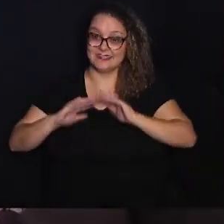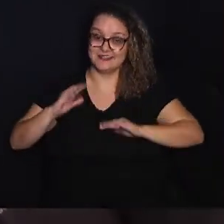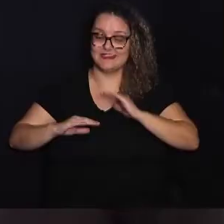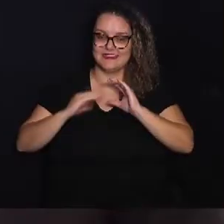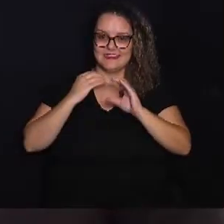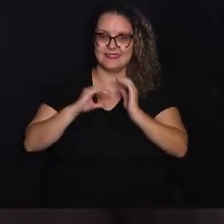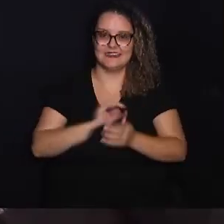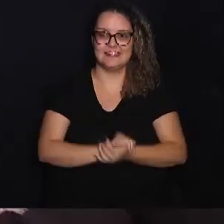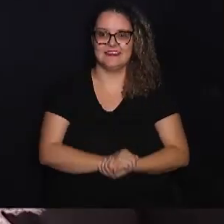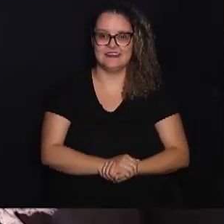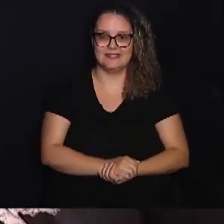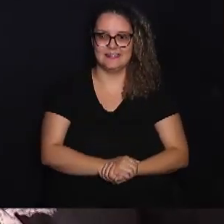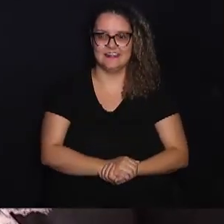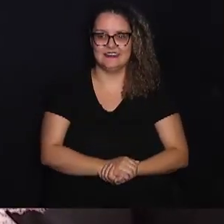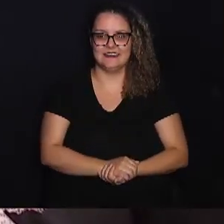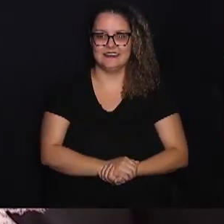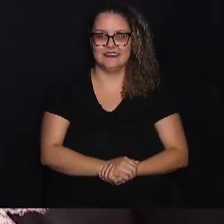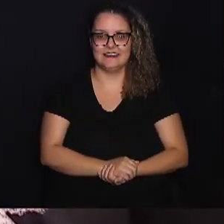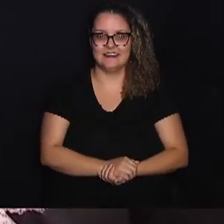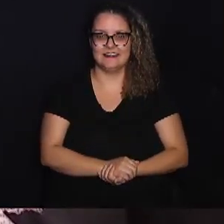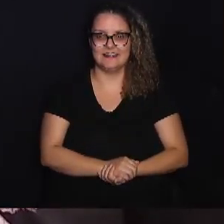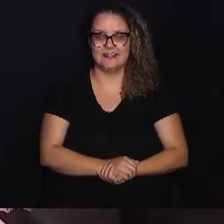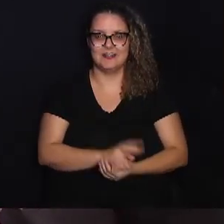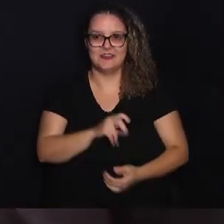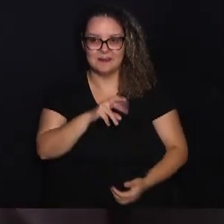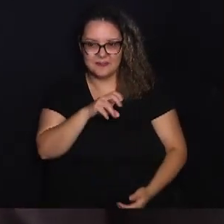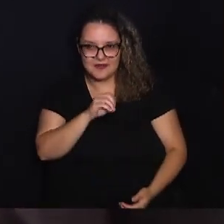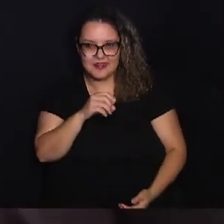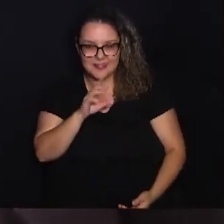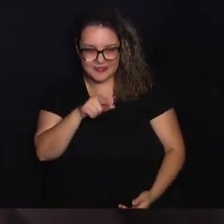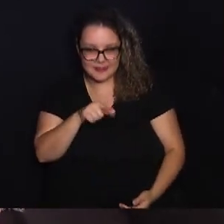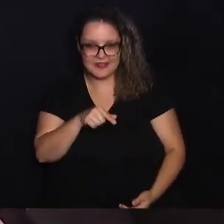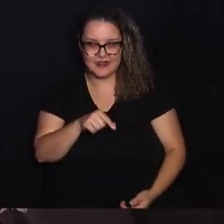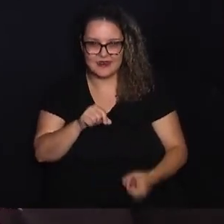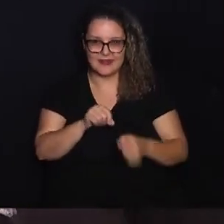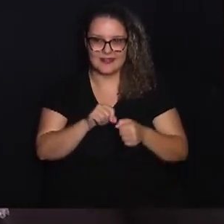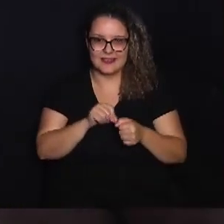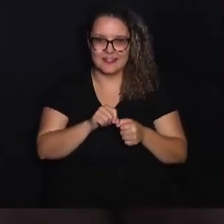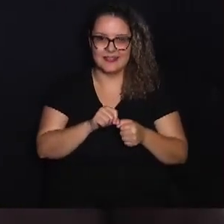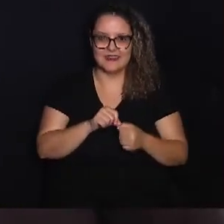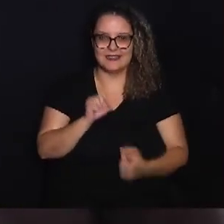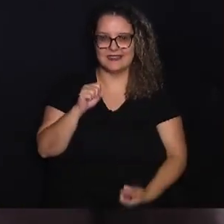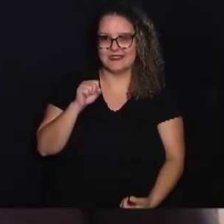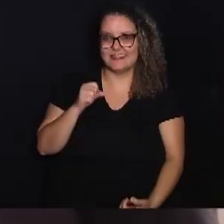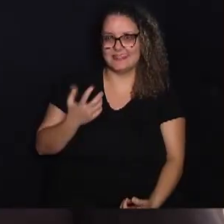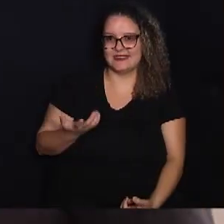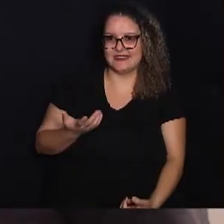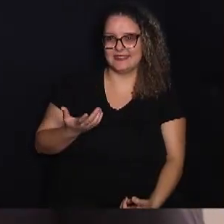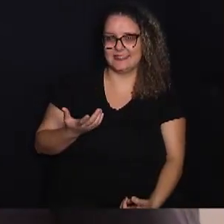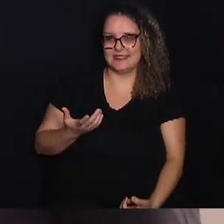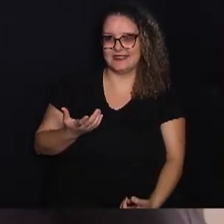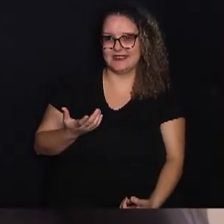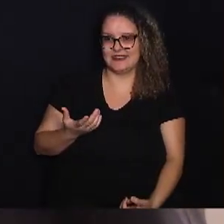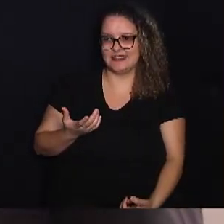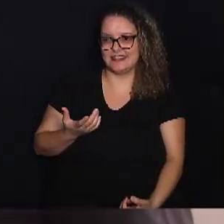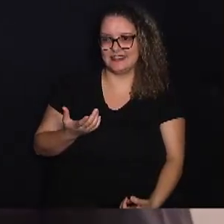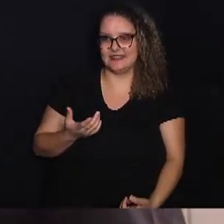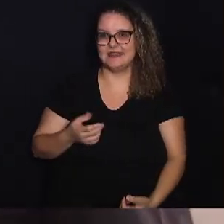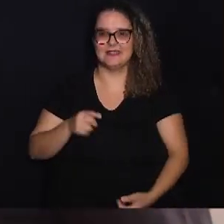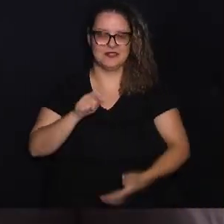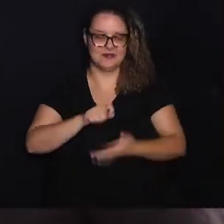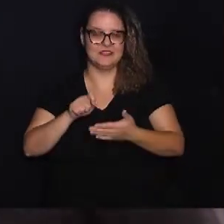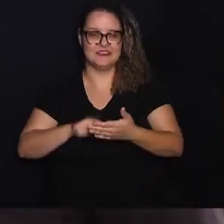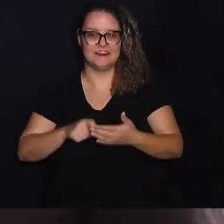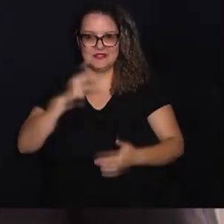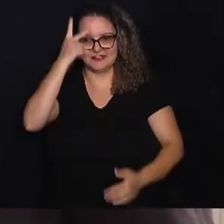escutado um verso, é isso que vocês têm o hábito de fazer? A gente faz um verso para algumas aulas.